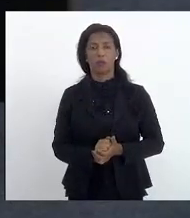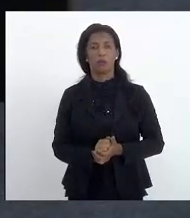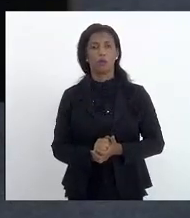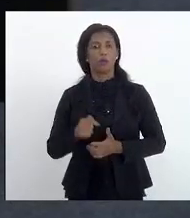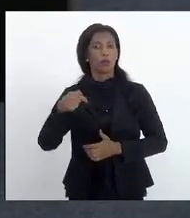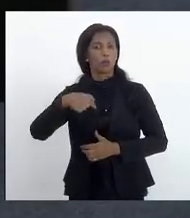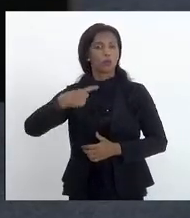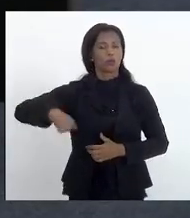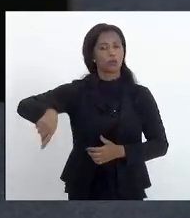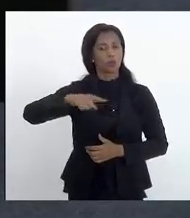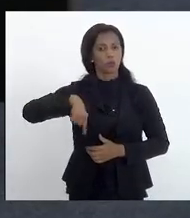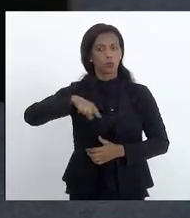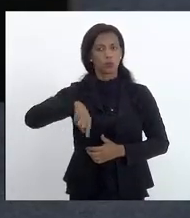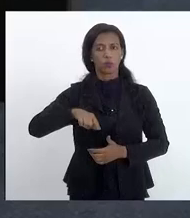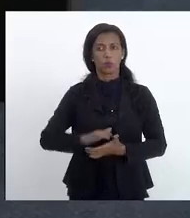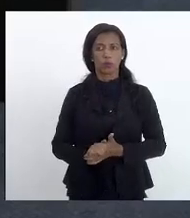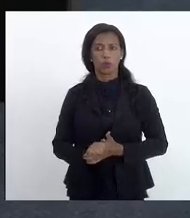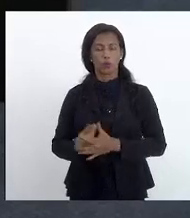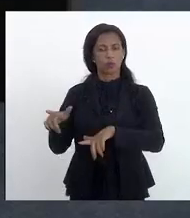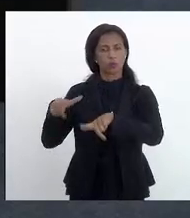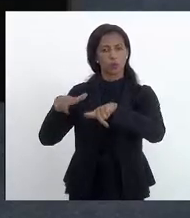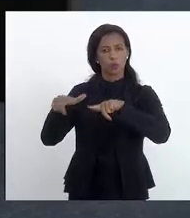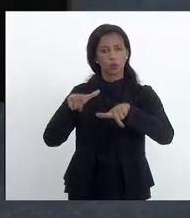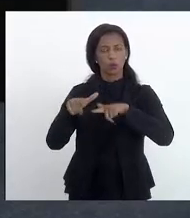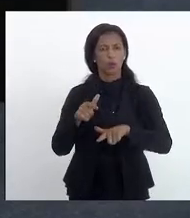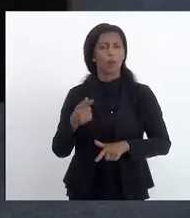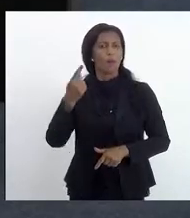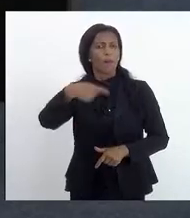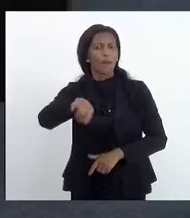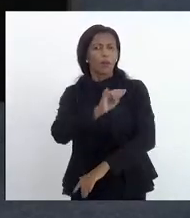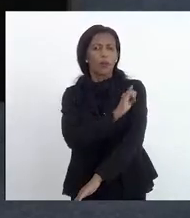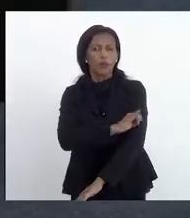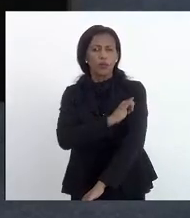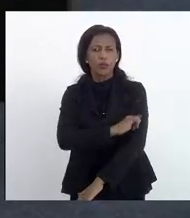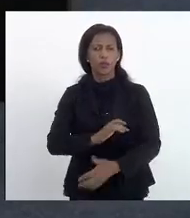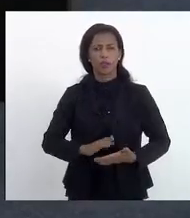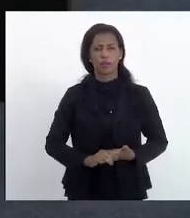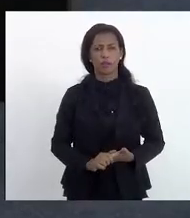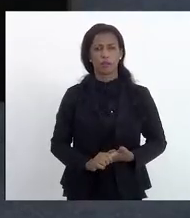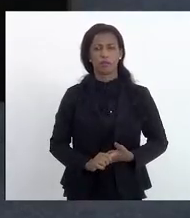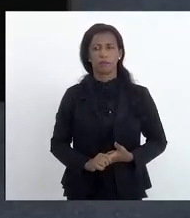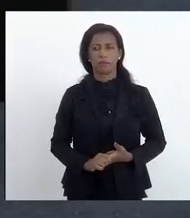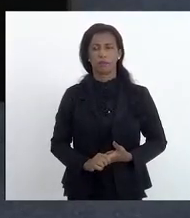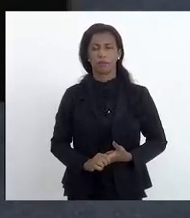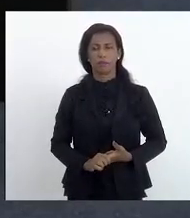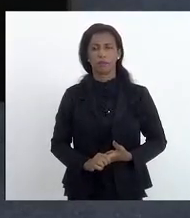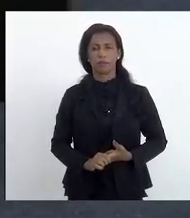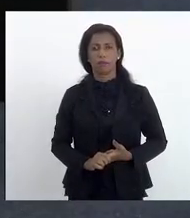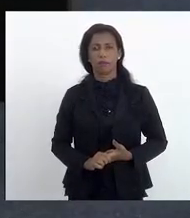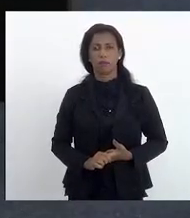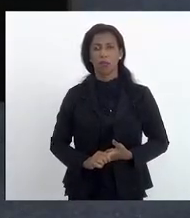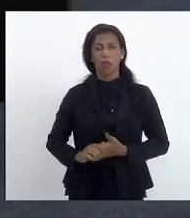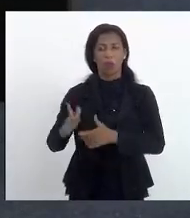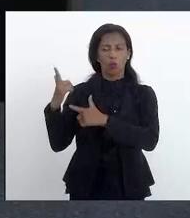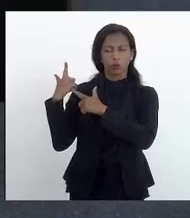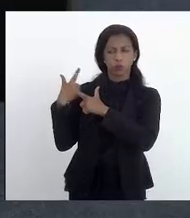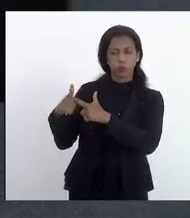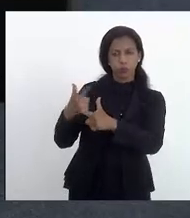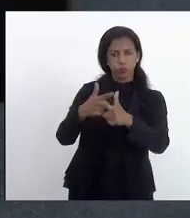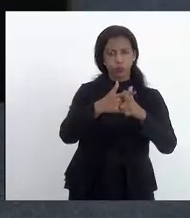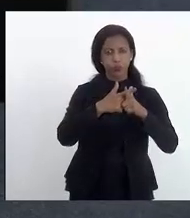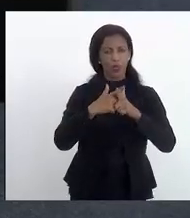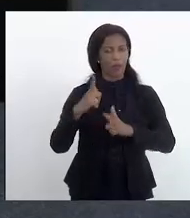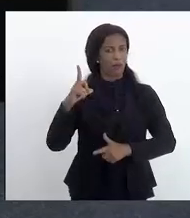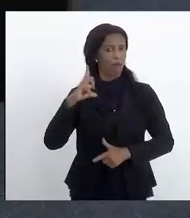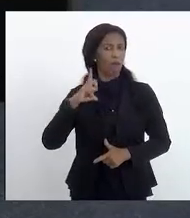no nosso país. E para isso, para que o Rio de Janeiro, a falácia que existe